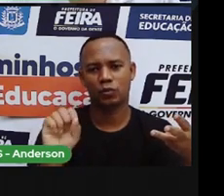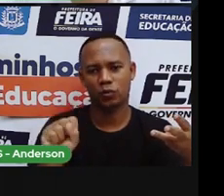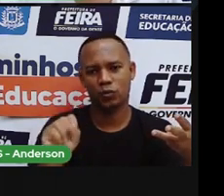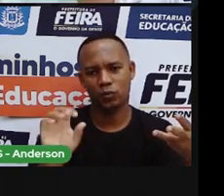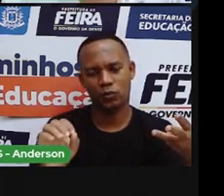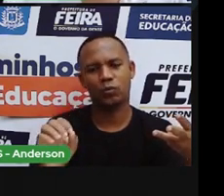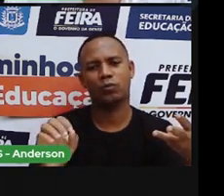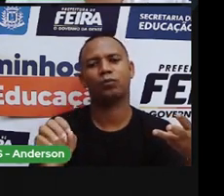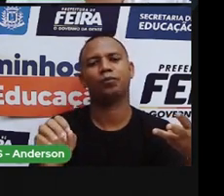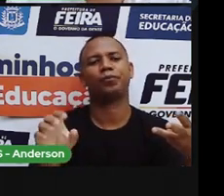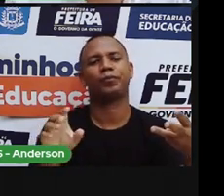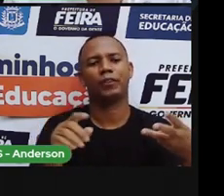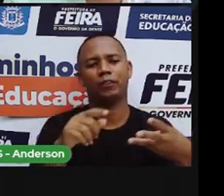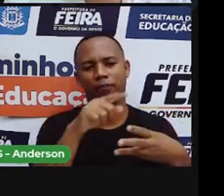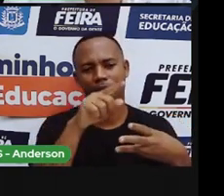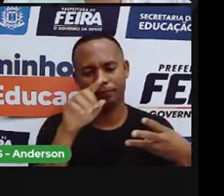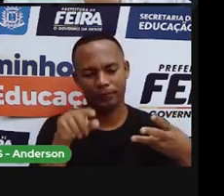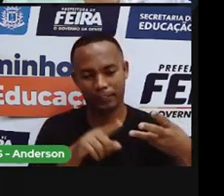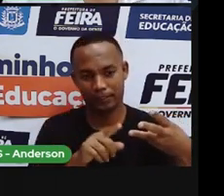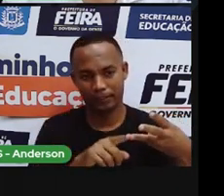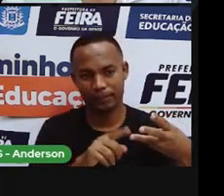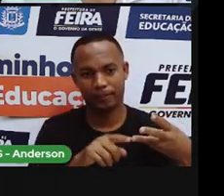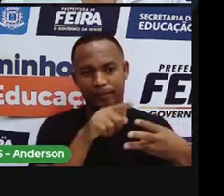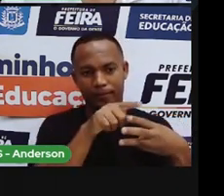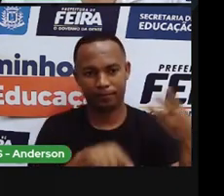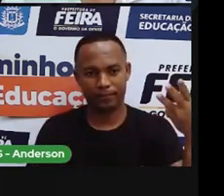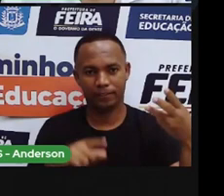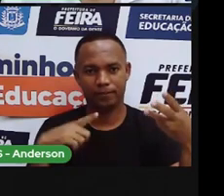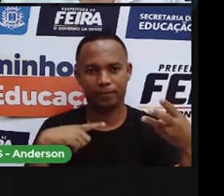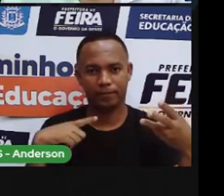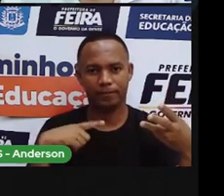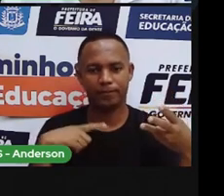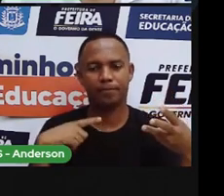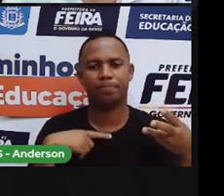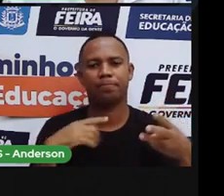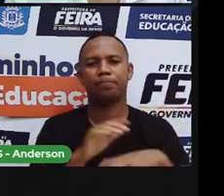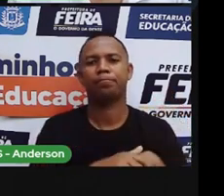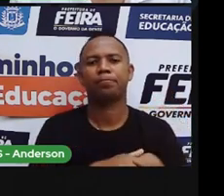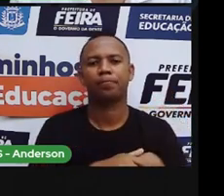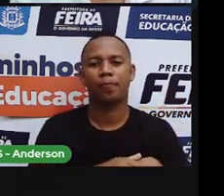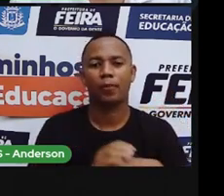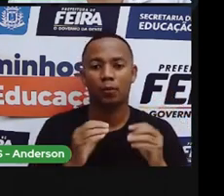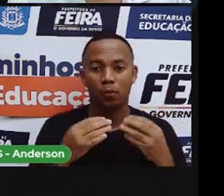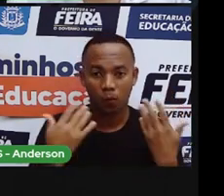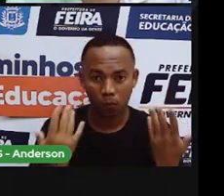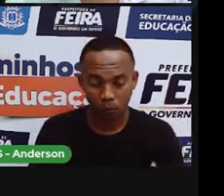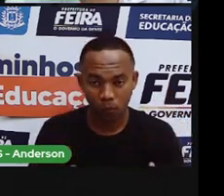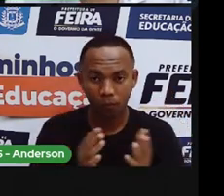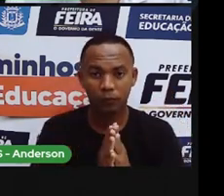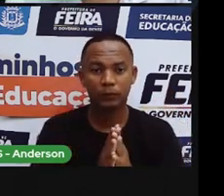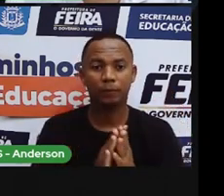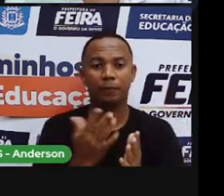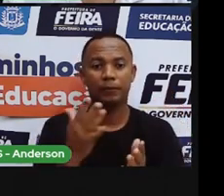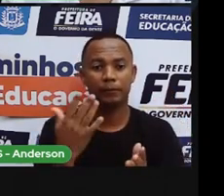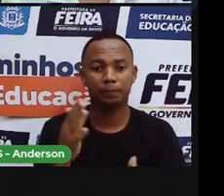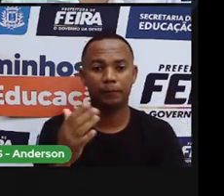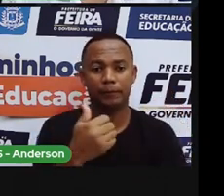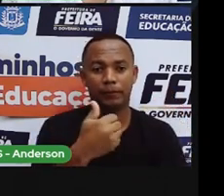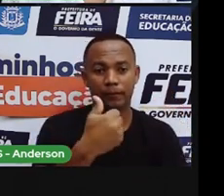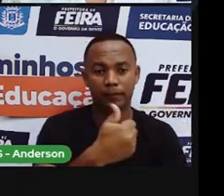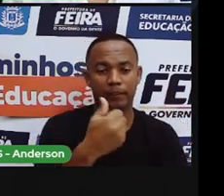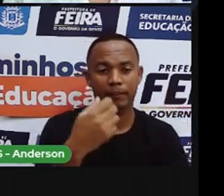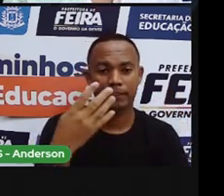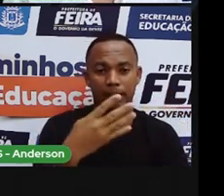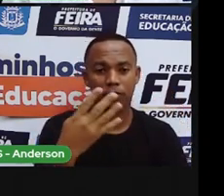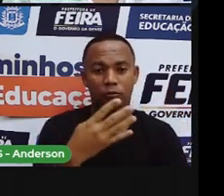na presença de gases, né, que o que colaboram para que sua temperatura seja mantida por volta de 14 graus. E a professora